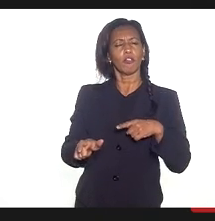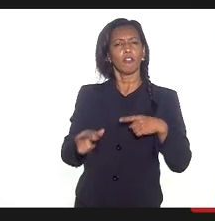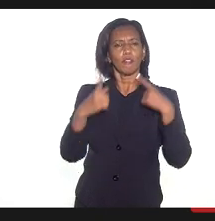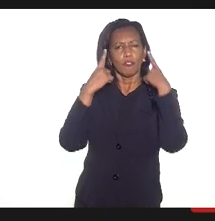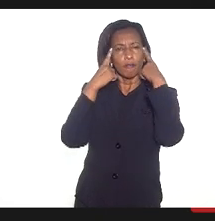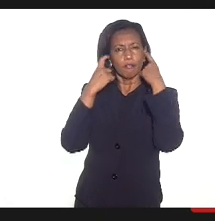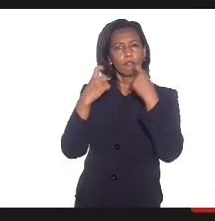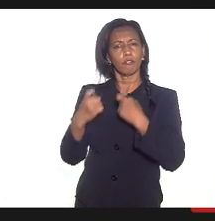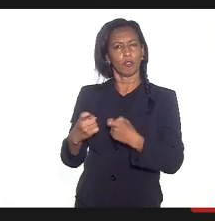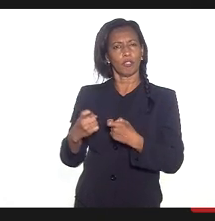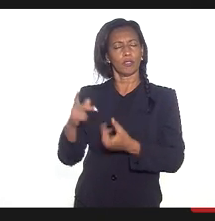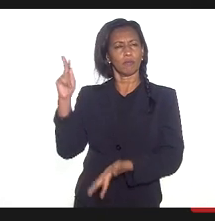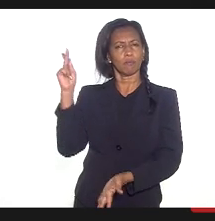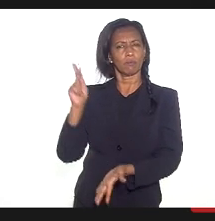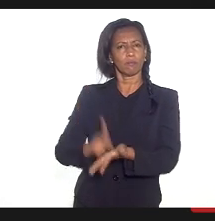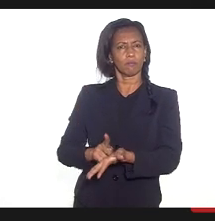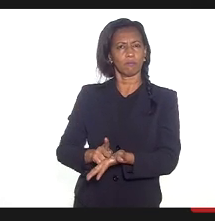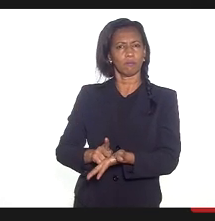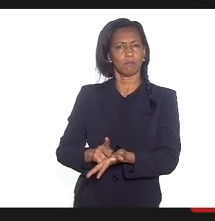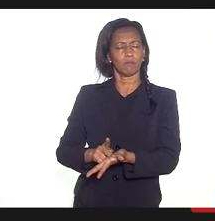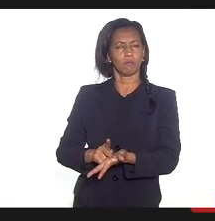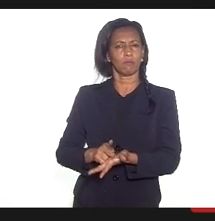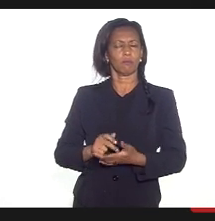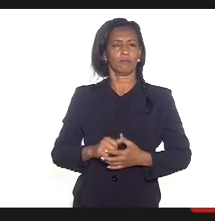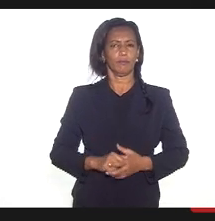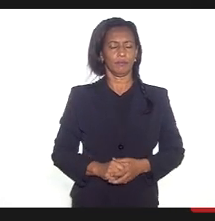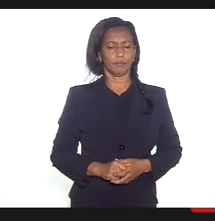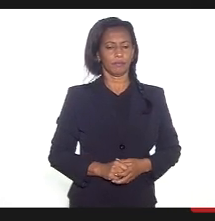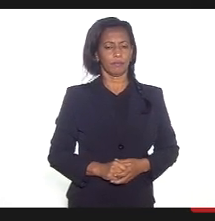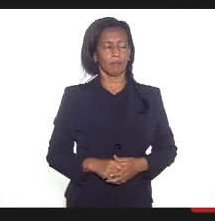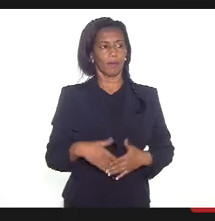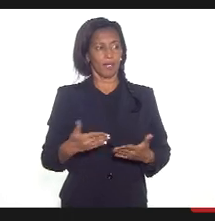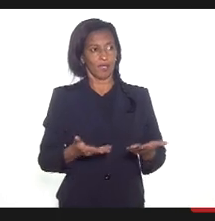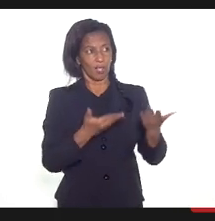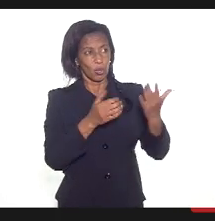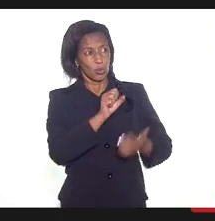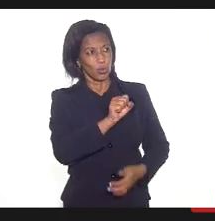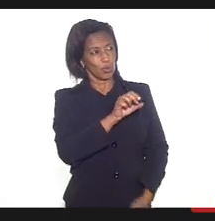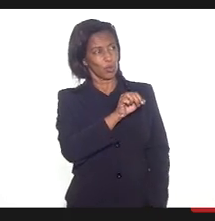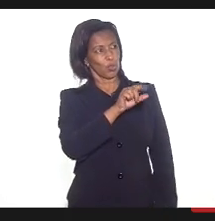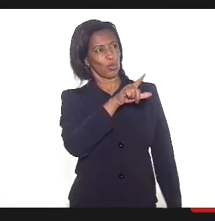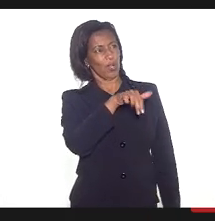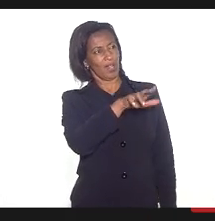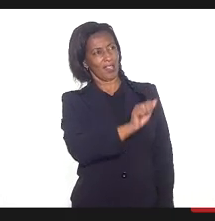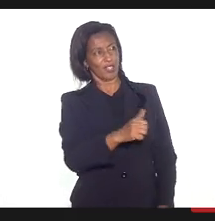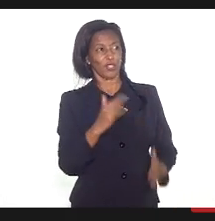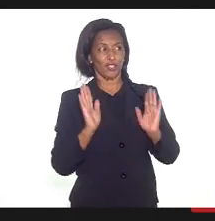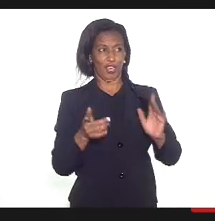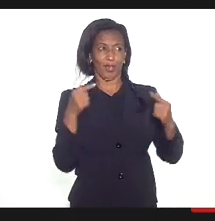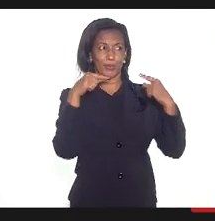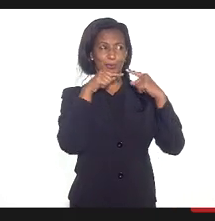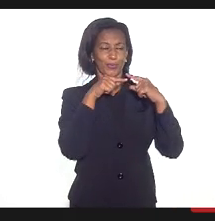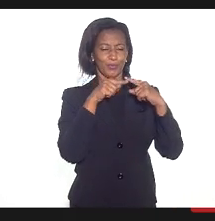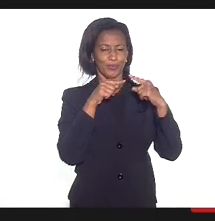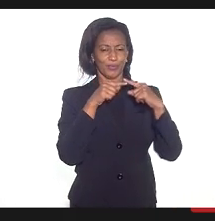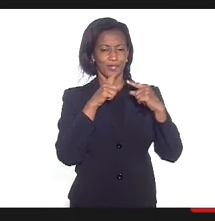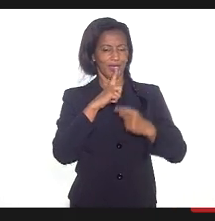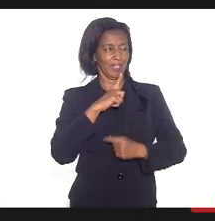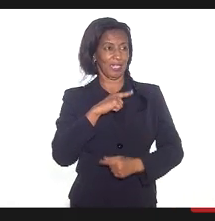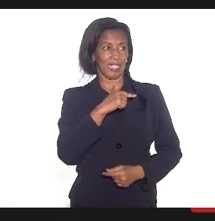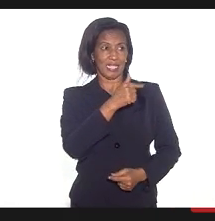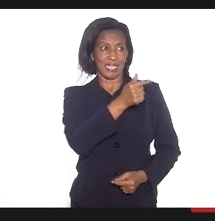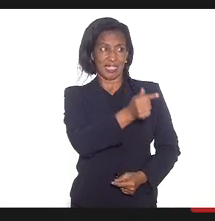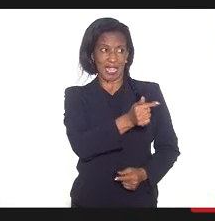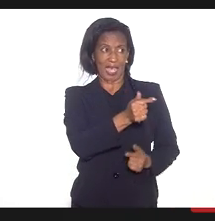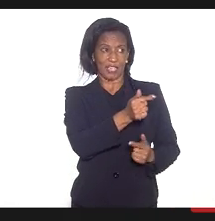de fato, da violência do feminicídio. Então, Solange Revoredo, como a gente combinou, né, nós temos de